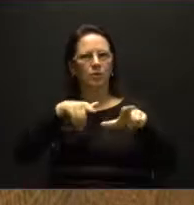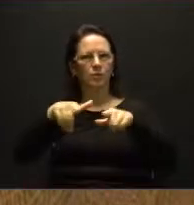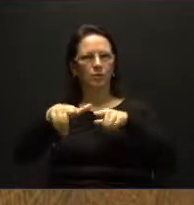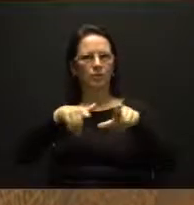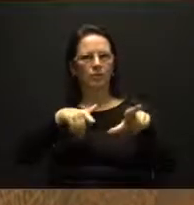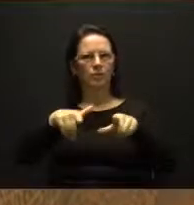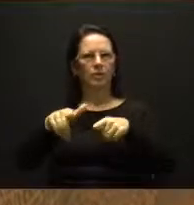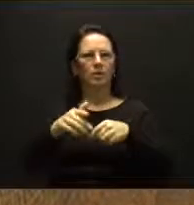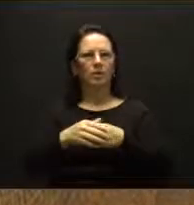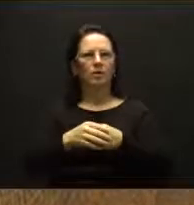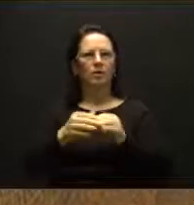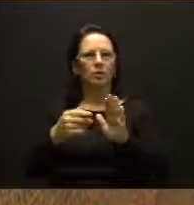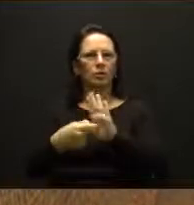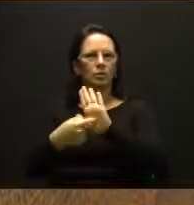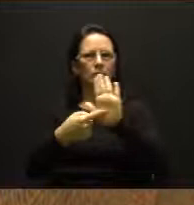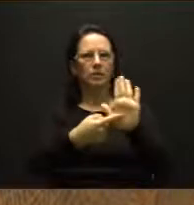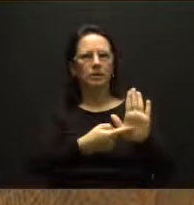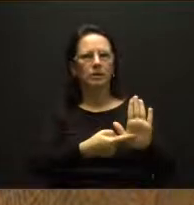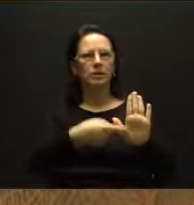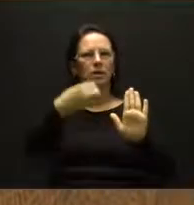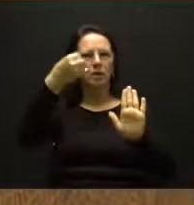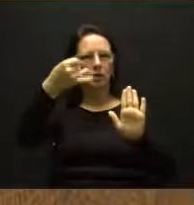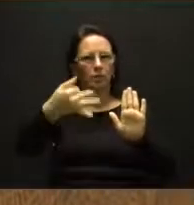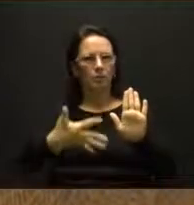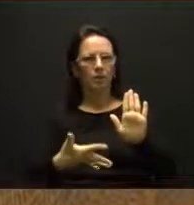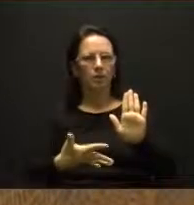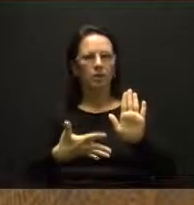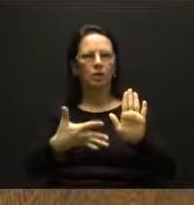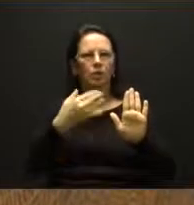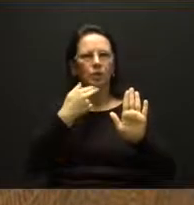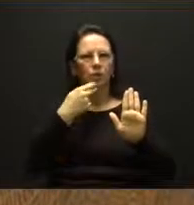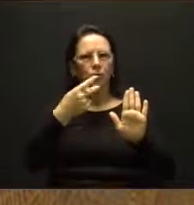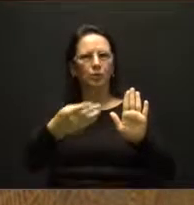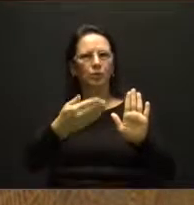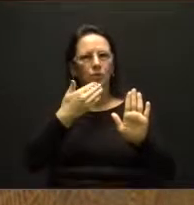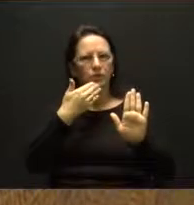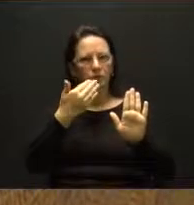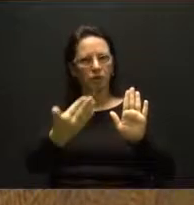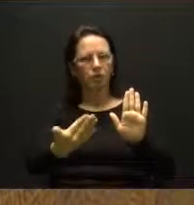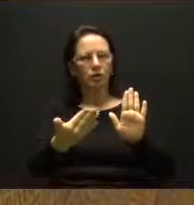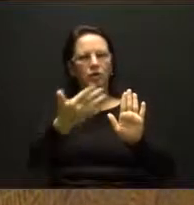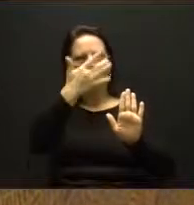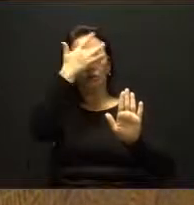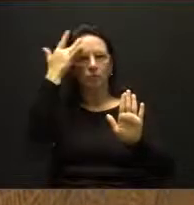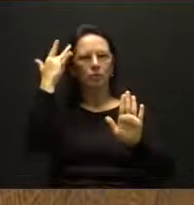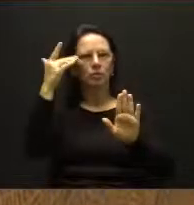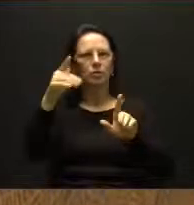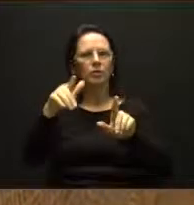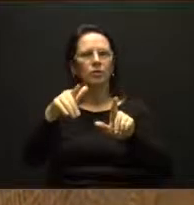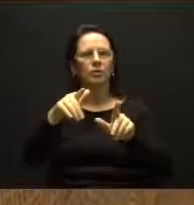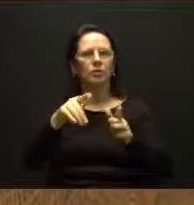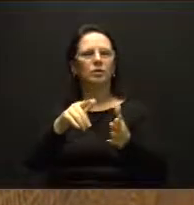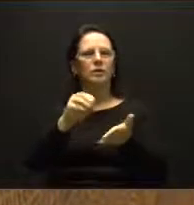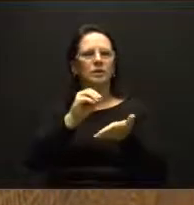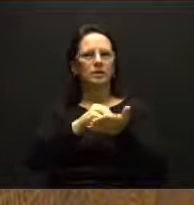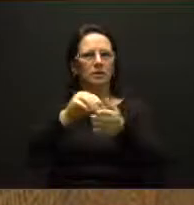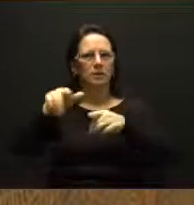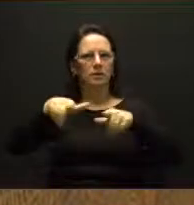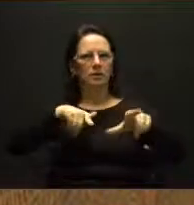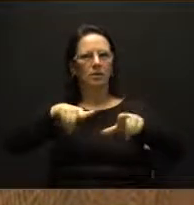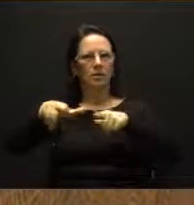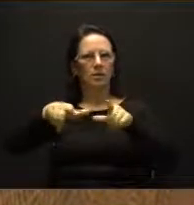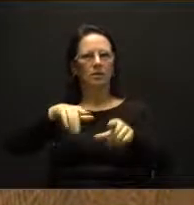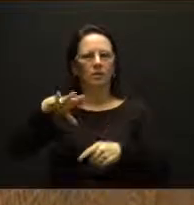falando sobre as reivindicações apresentadas pelos trabalhadores desempregados de cubatão e demais questões